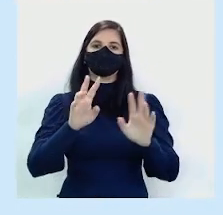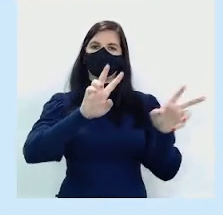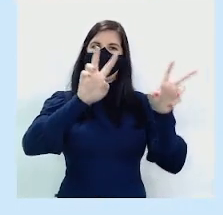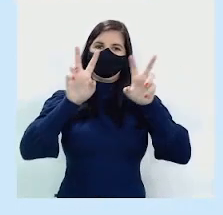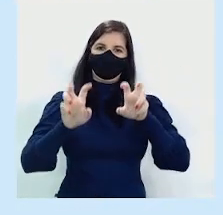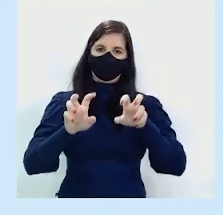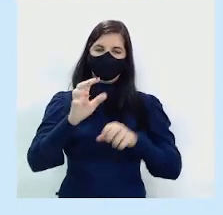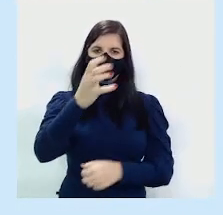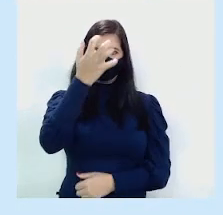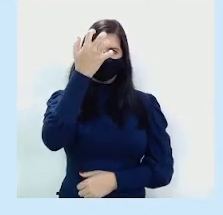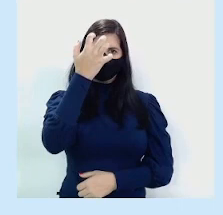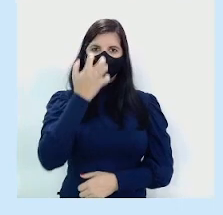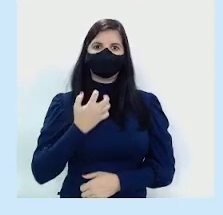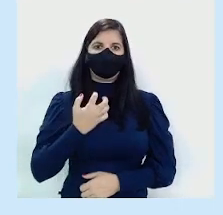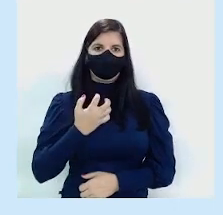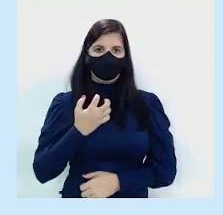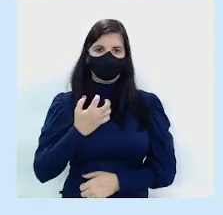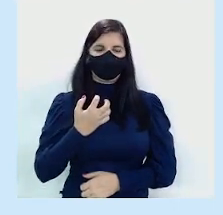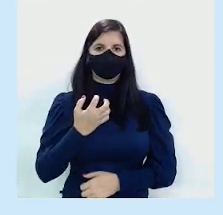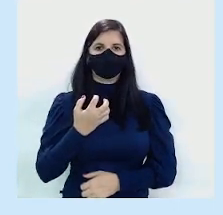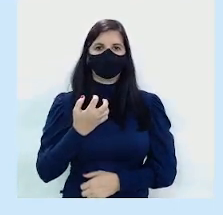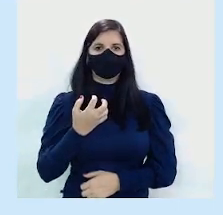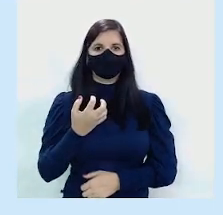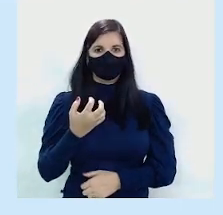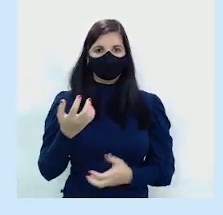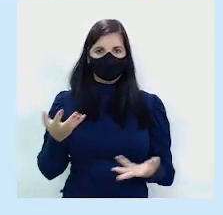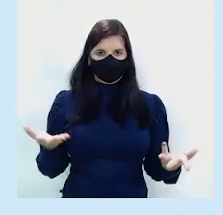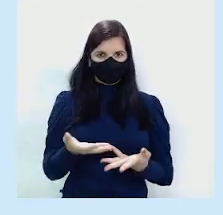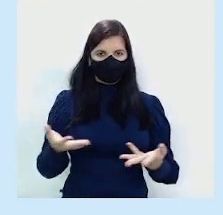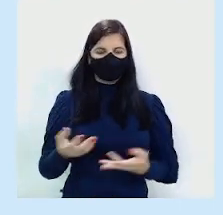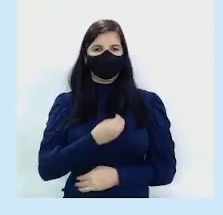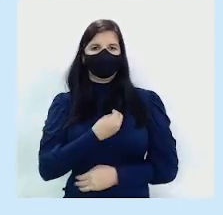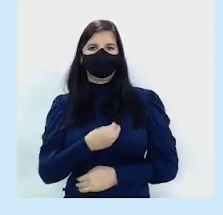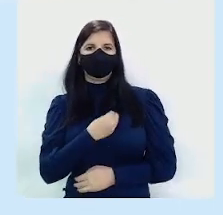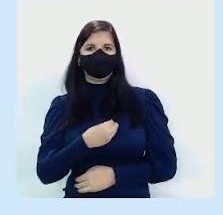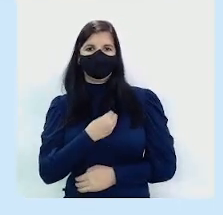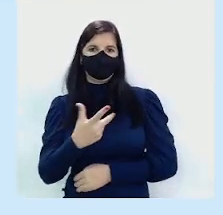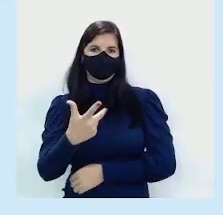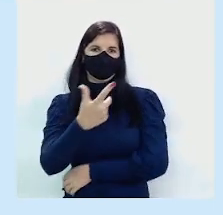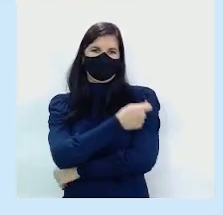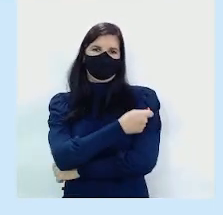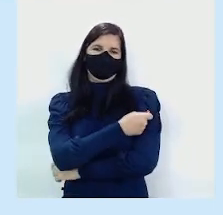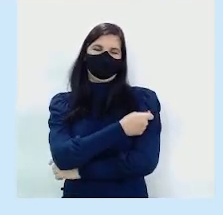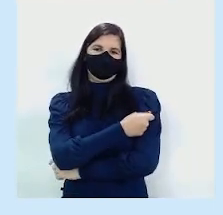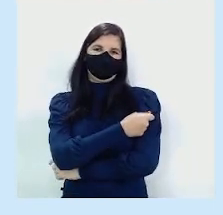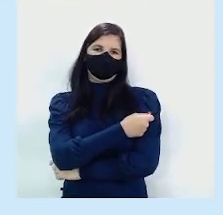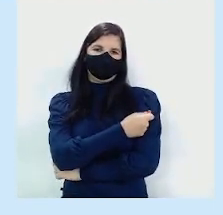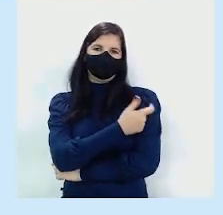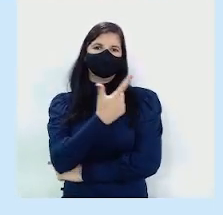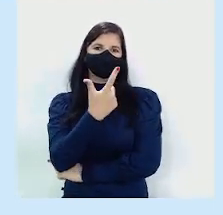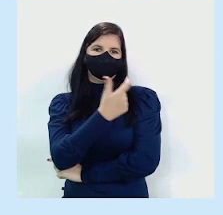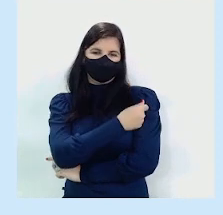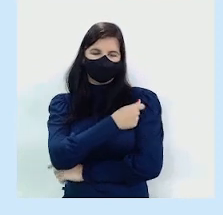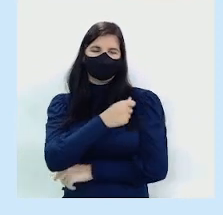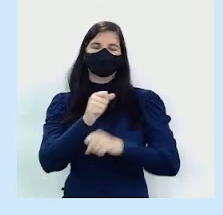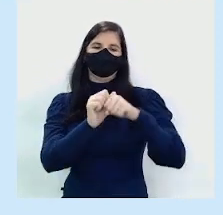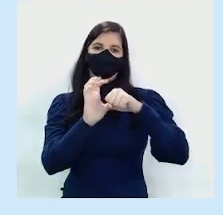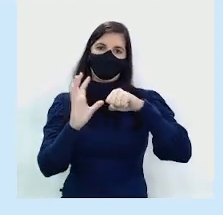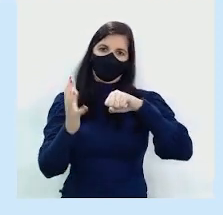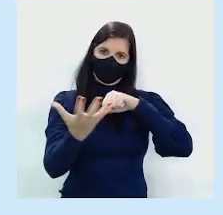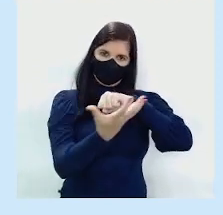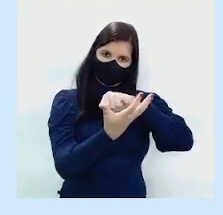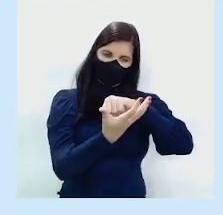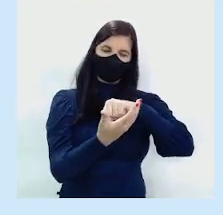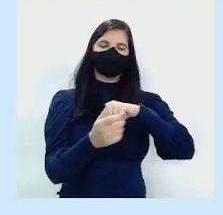tão sério como o que a gente está vendo relacionado à vacinação, relacionado à